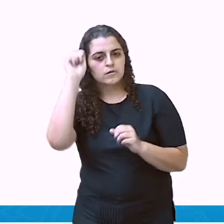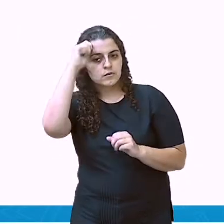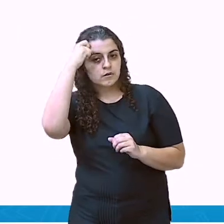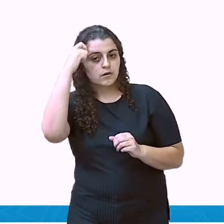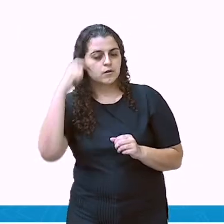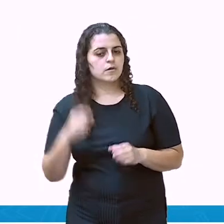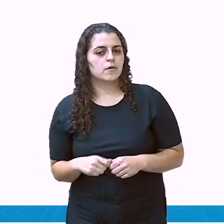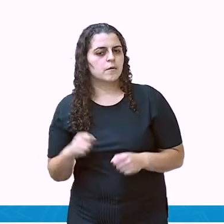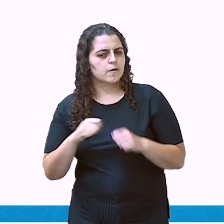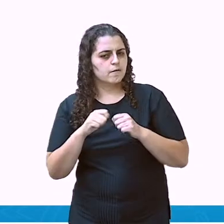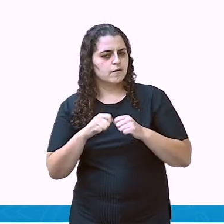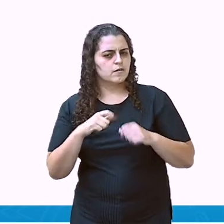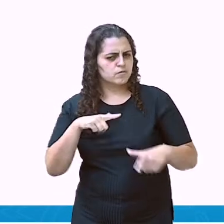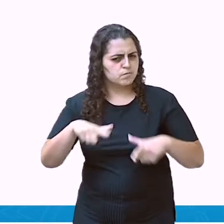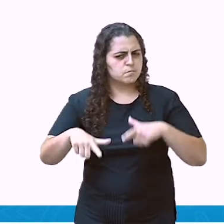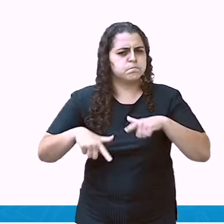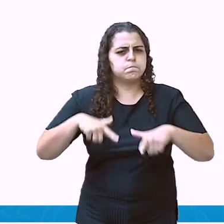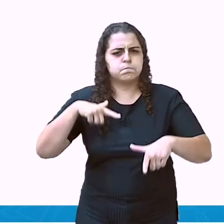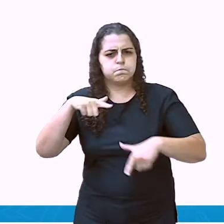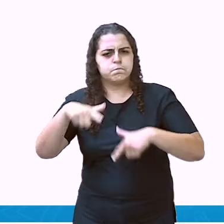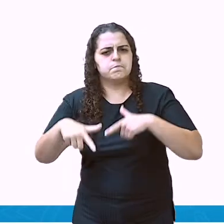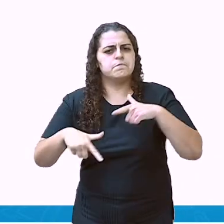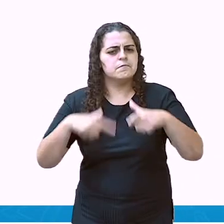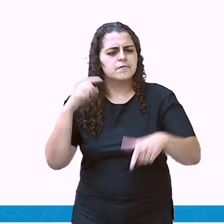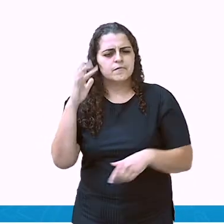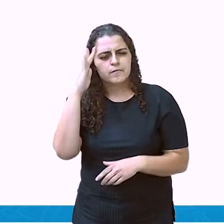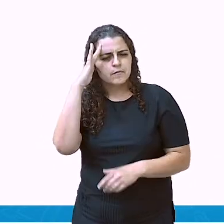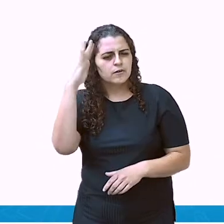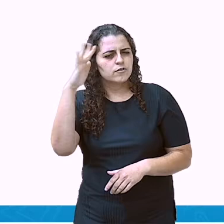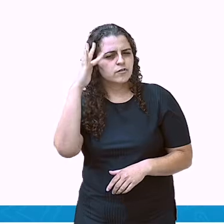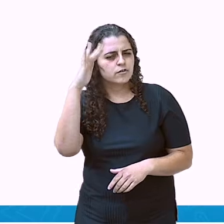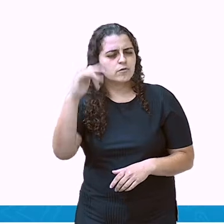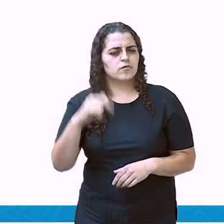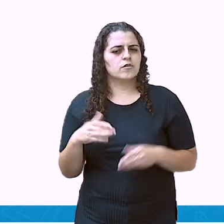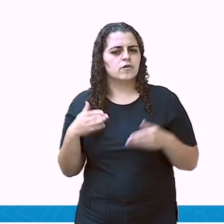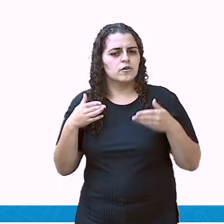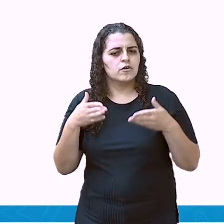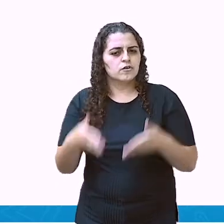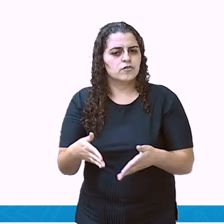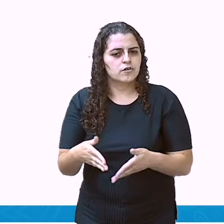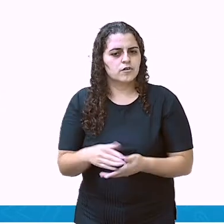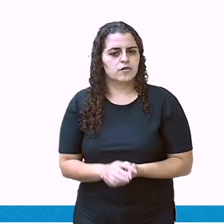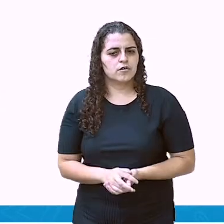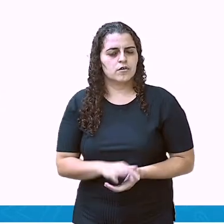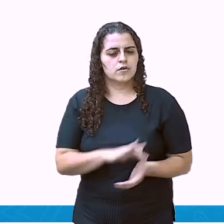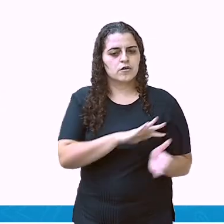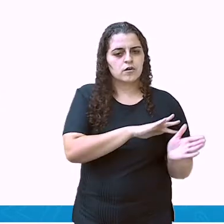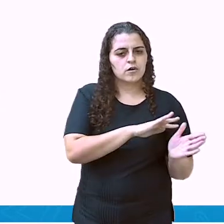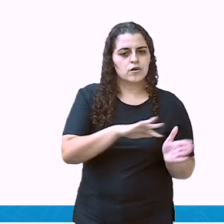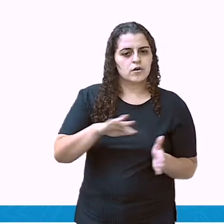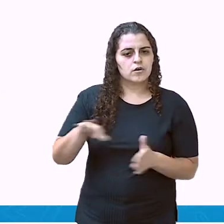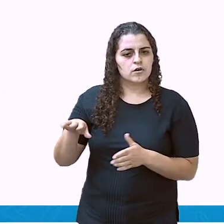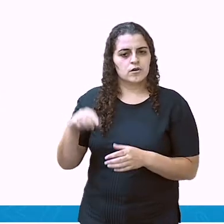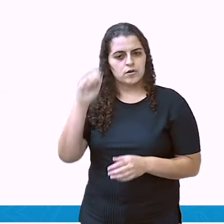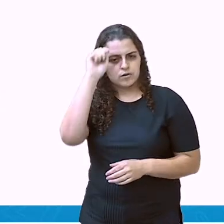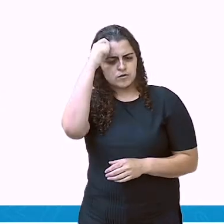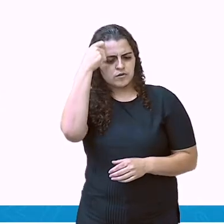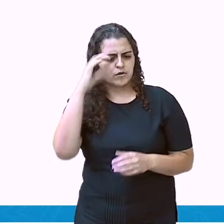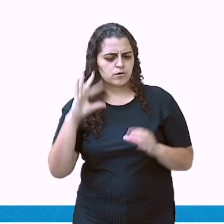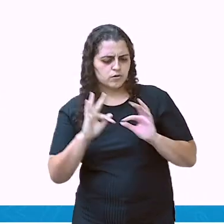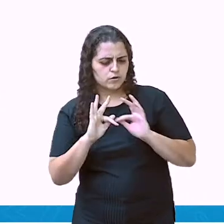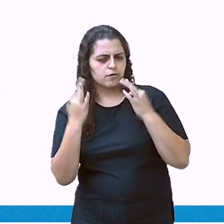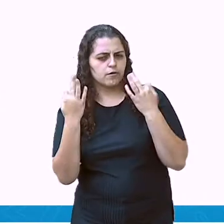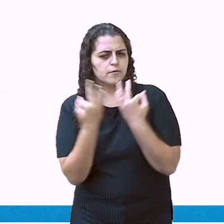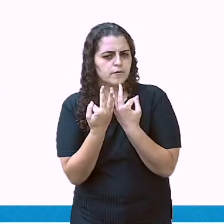para fazer esse trabalho. Então, vocês imaginem, chegaram lá, tiraram os negros de suas